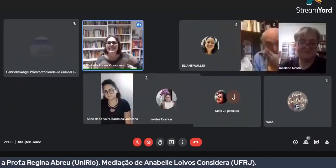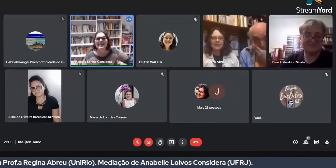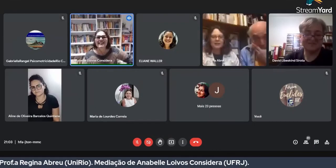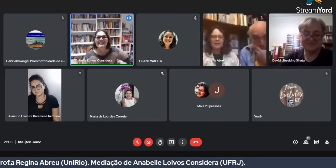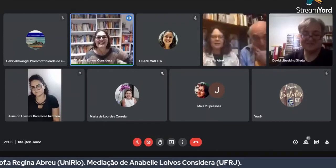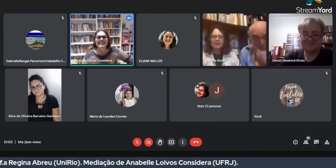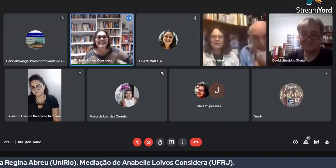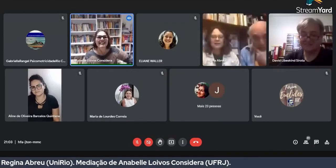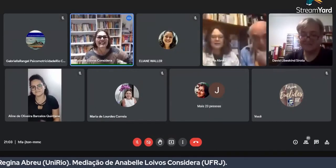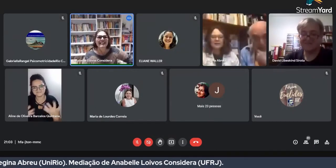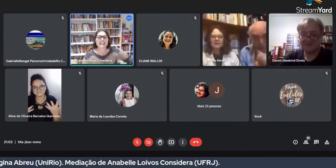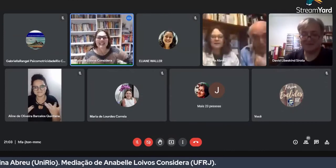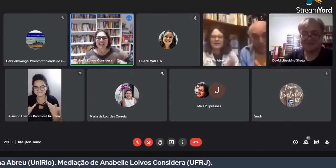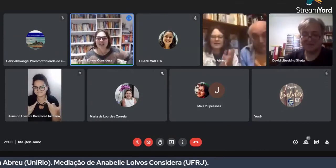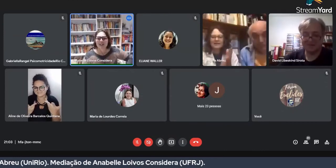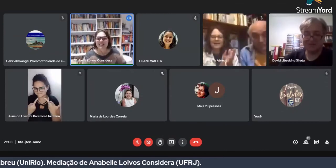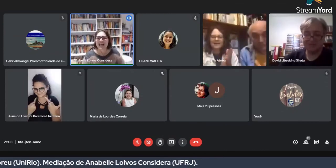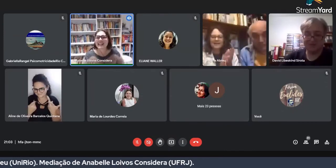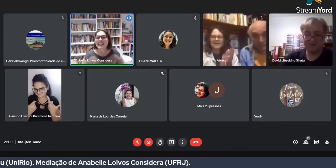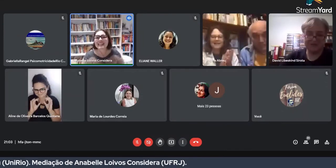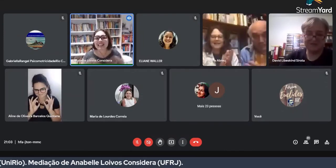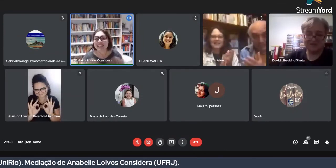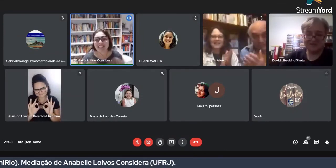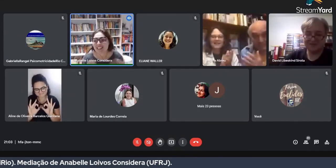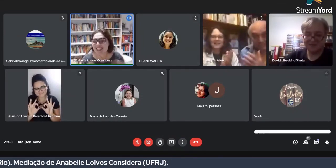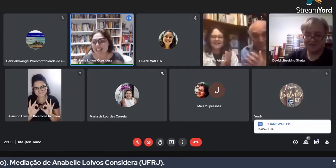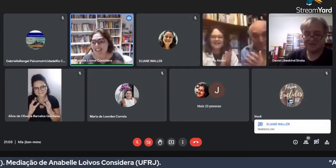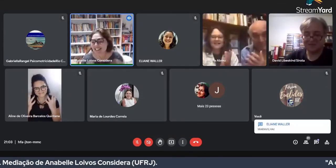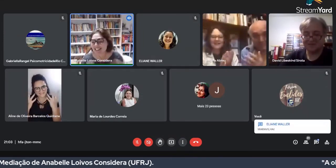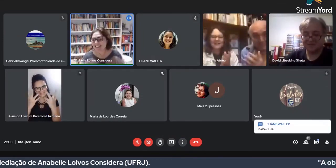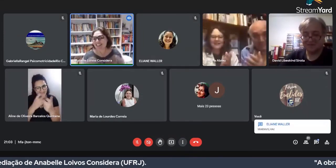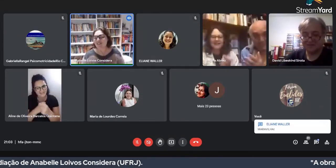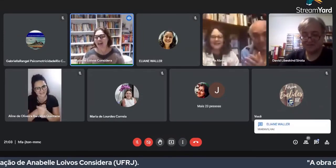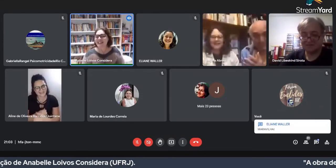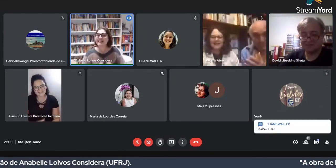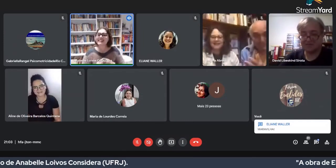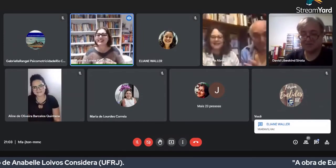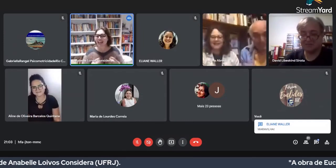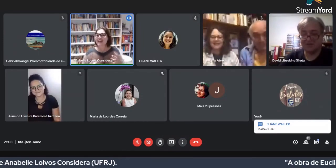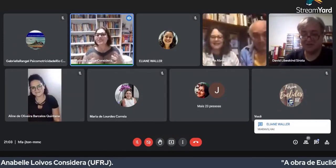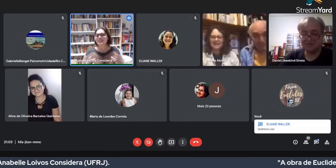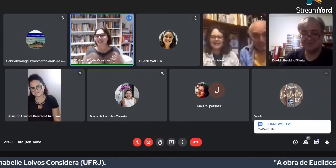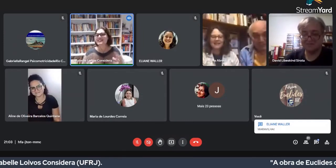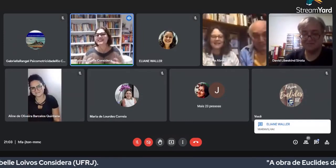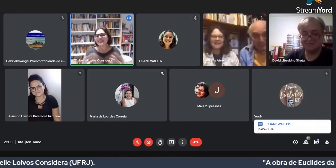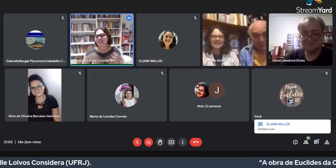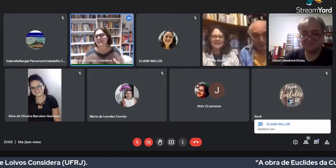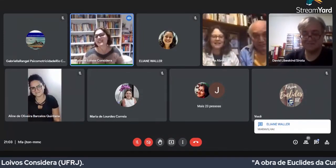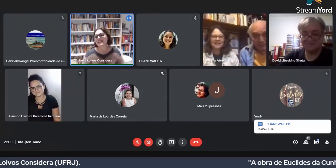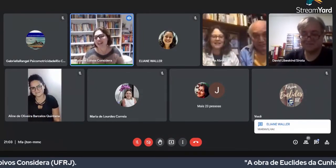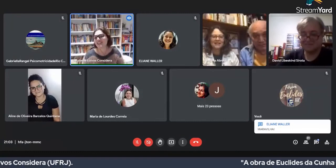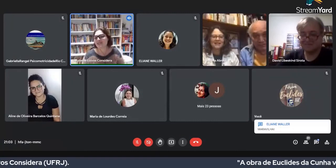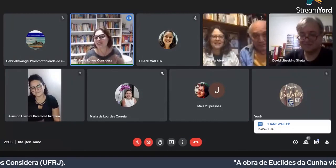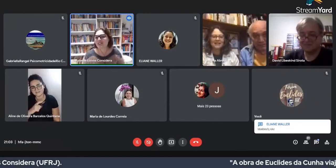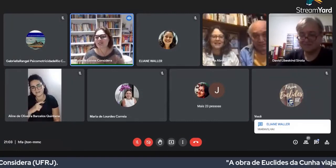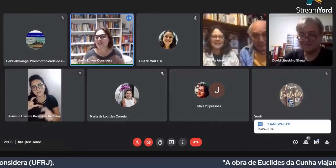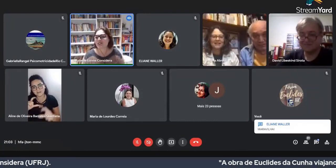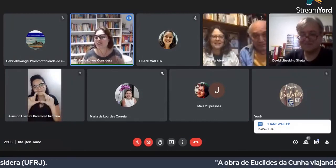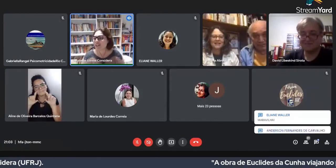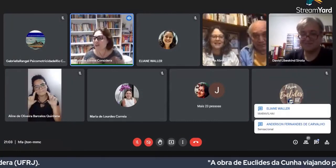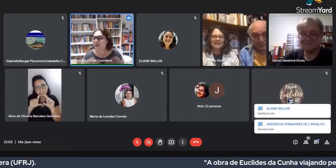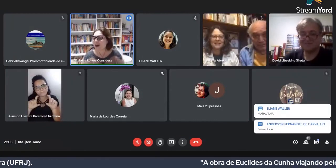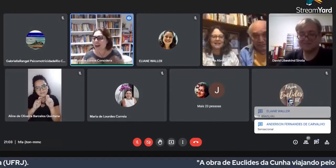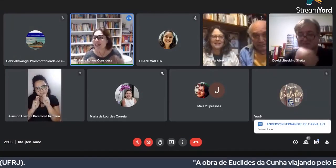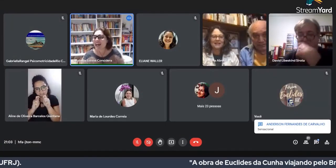Maravilhoso, né, gente? Coisa linda Coisa linda Demais A gente tem alguns trechinhos Da entrevista